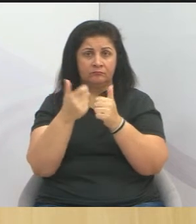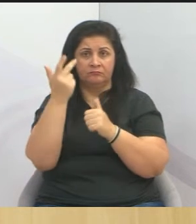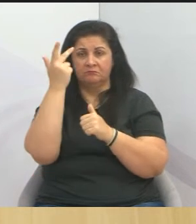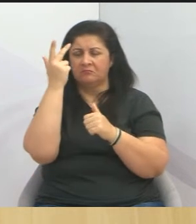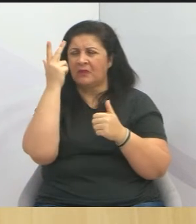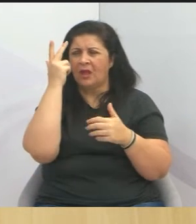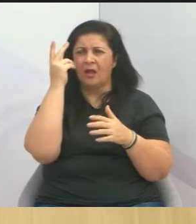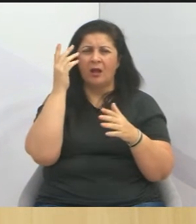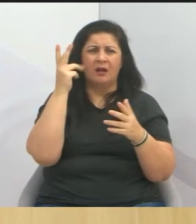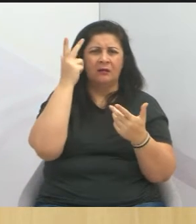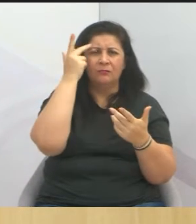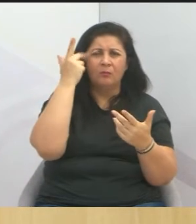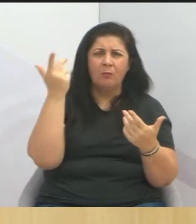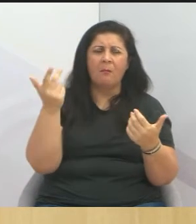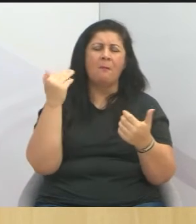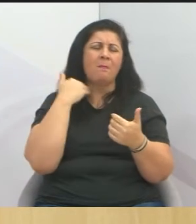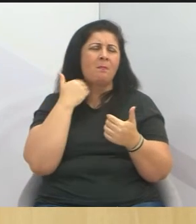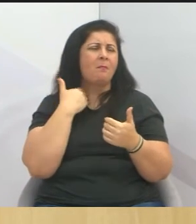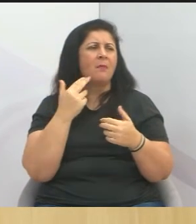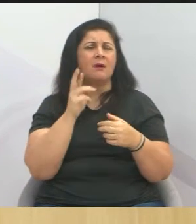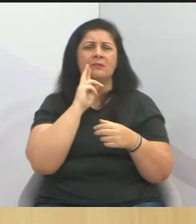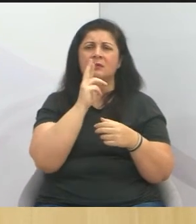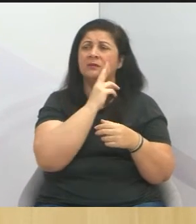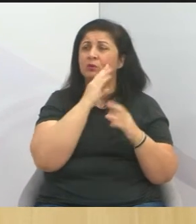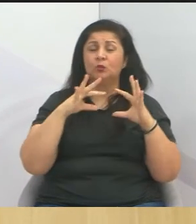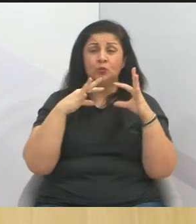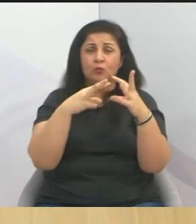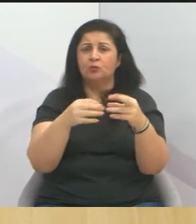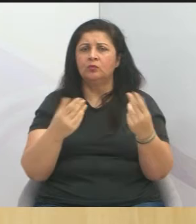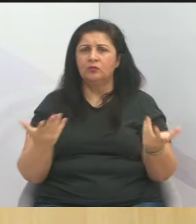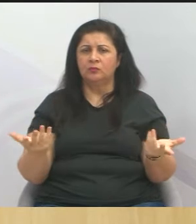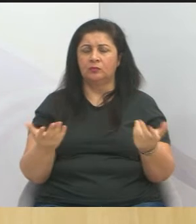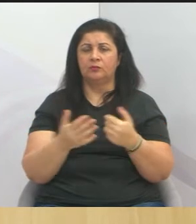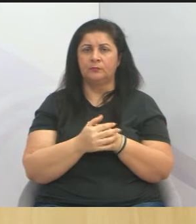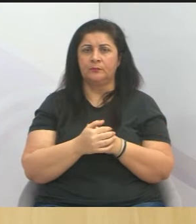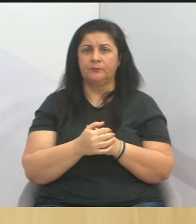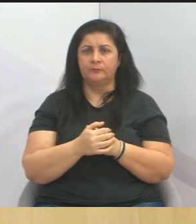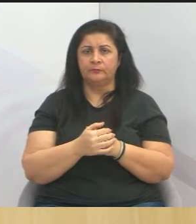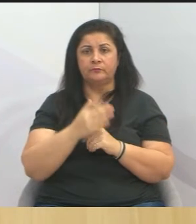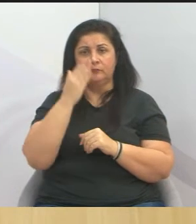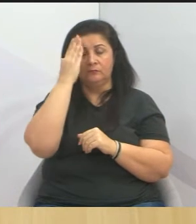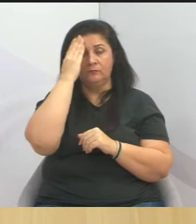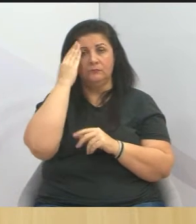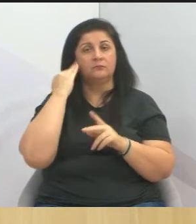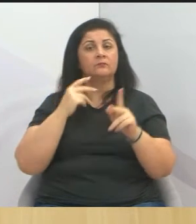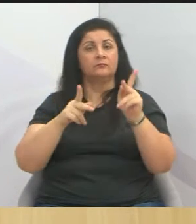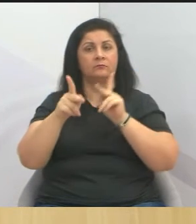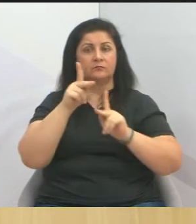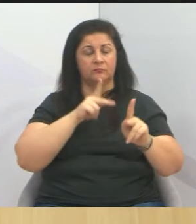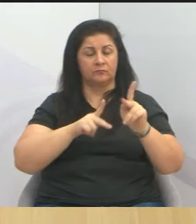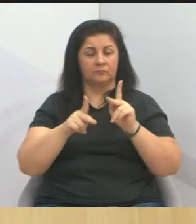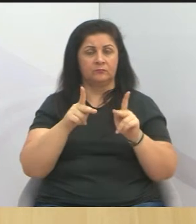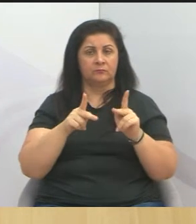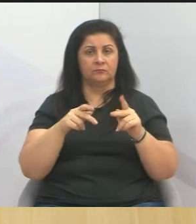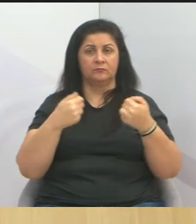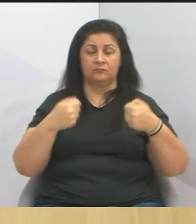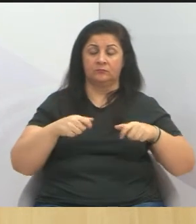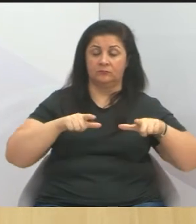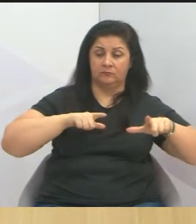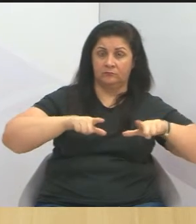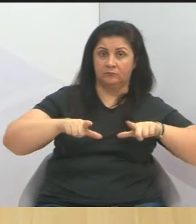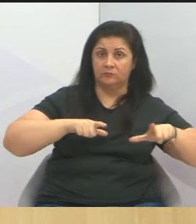bancárias comércio restaurante outros Empreendimentos e considerando que a população sobretudo